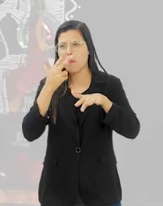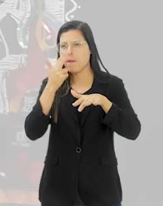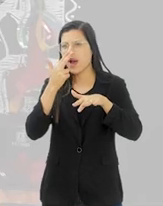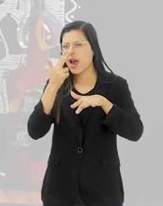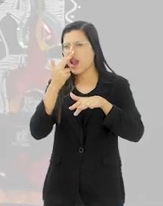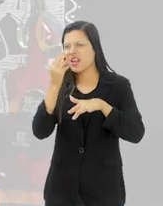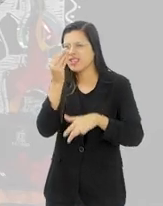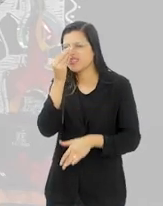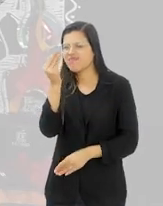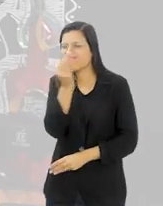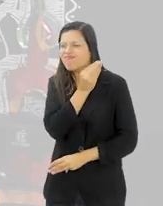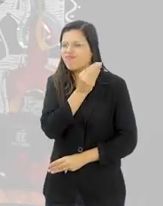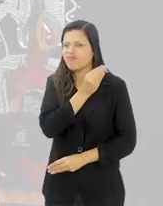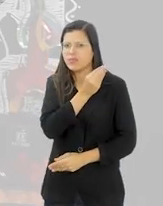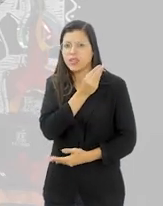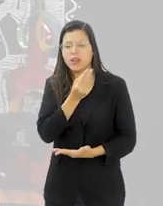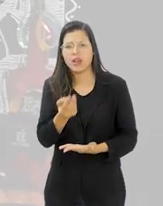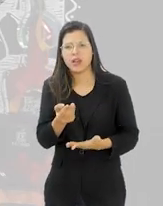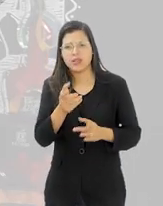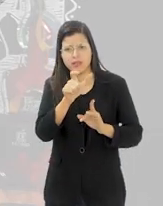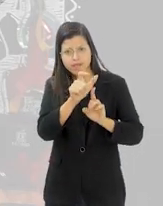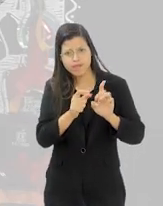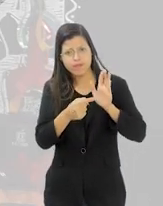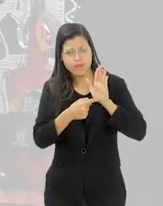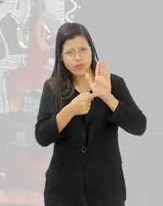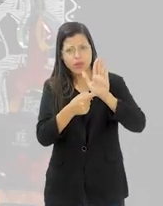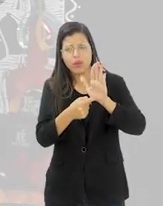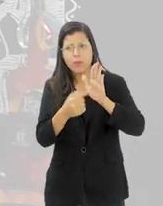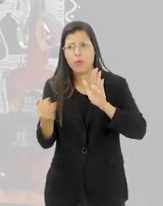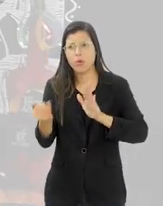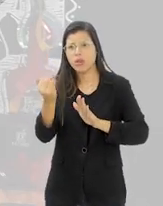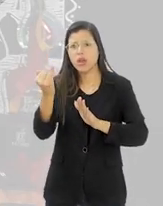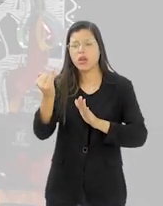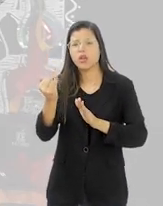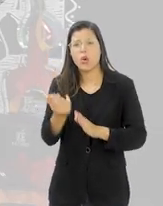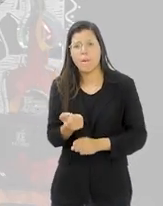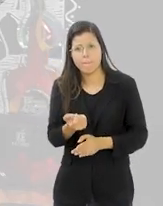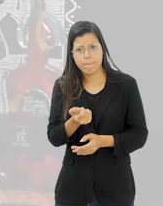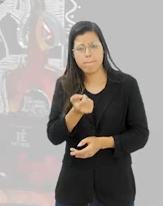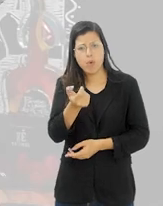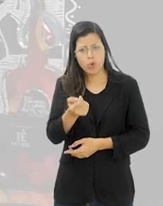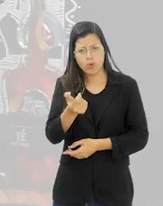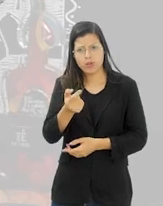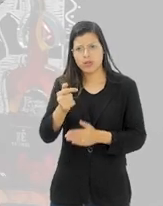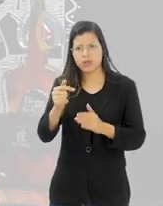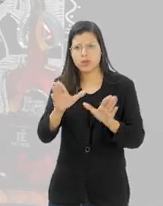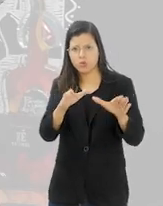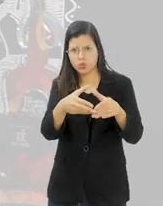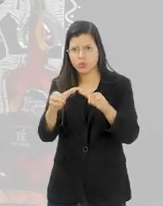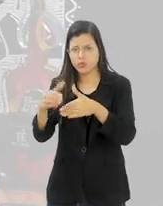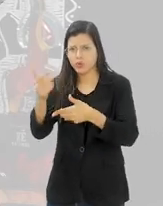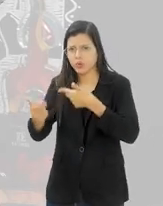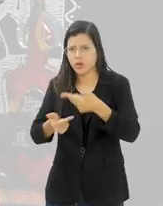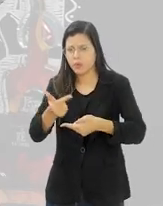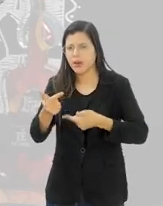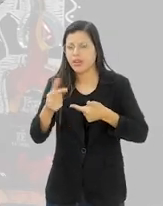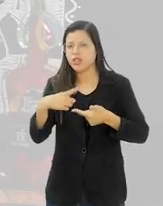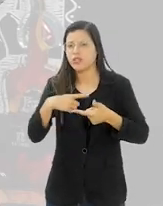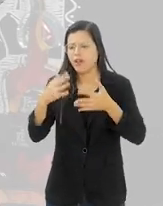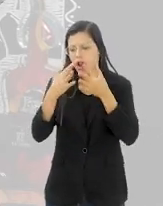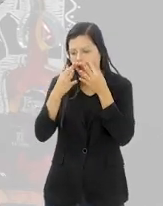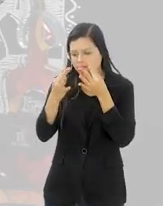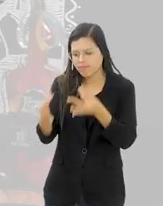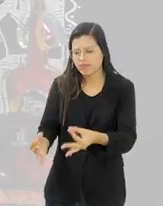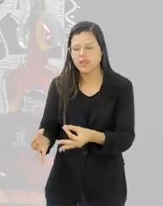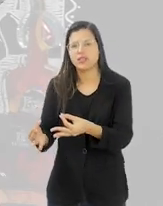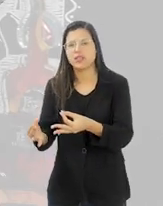uma desconsideração, né? Total. Dessa figura tão importante. São poucas escolas que eu trabalhei que tiveram a atenção devida. Sim.